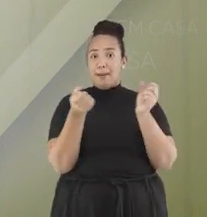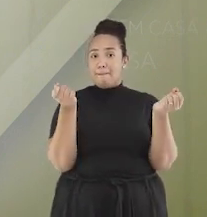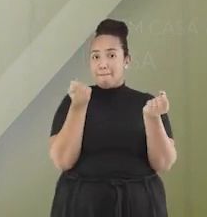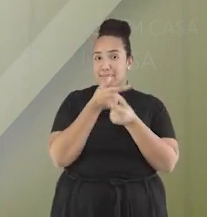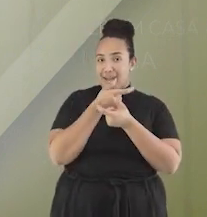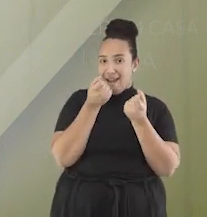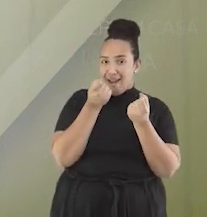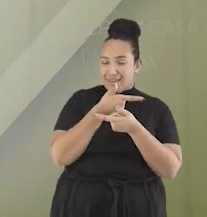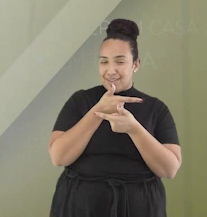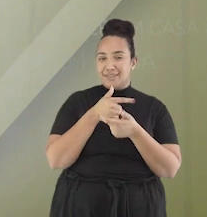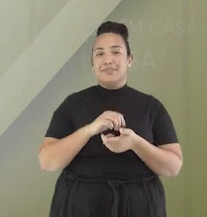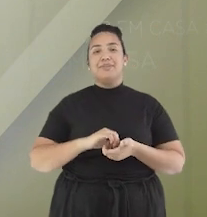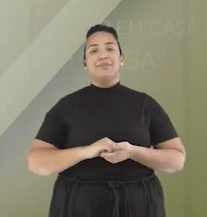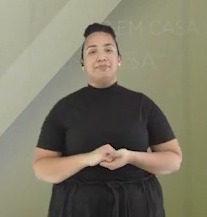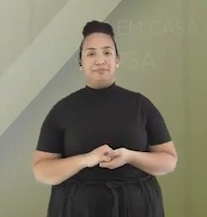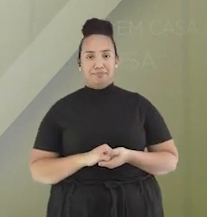piada.